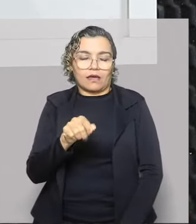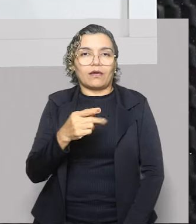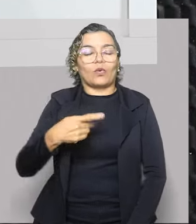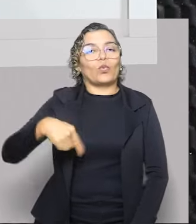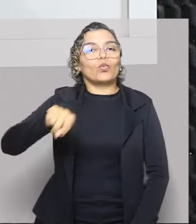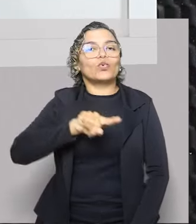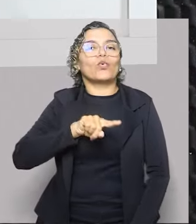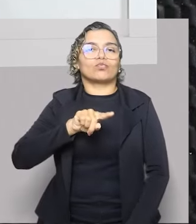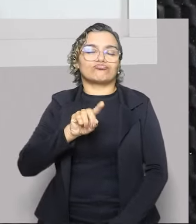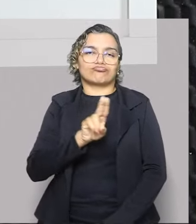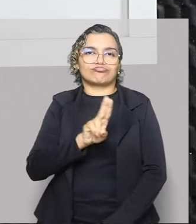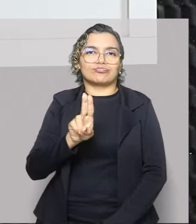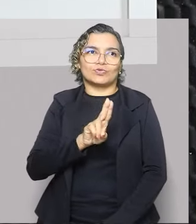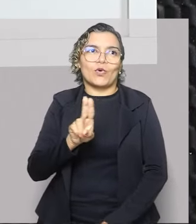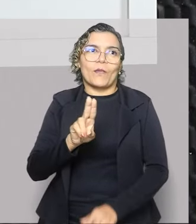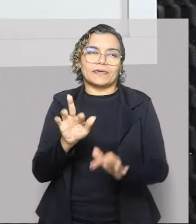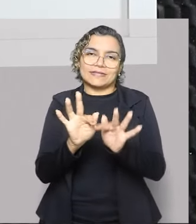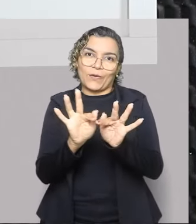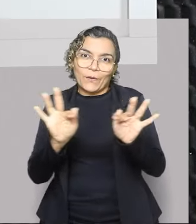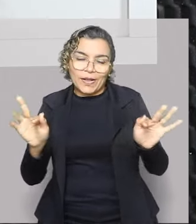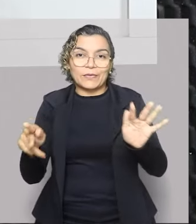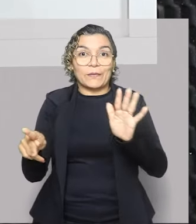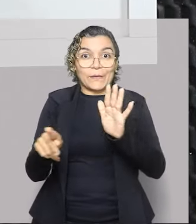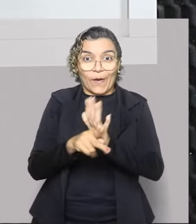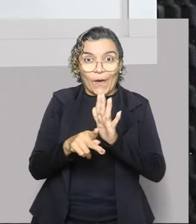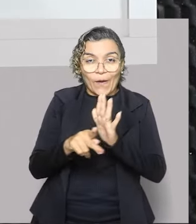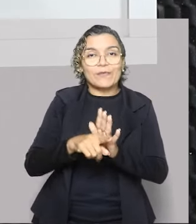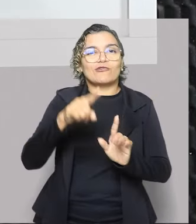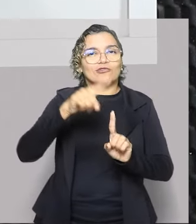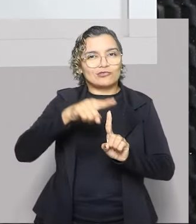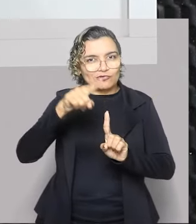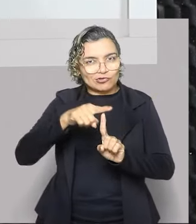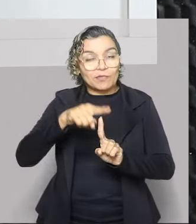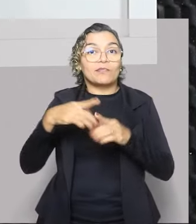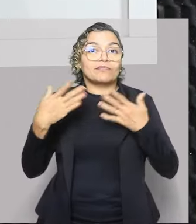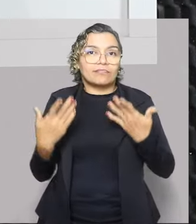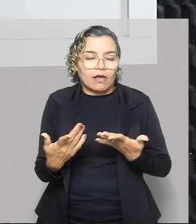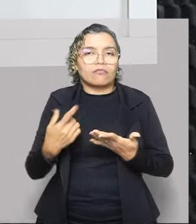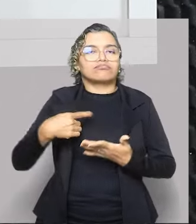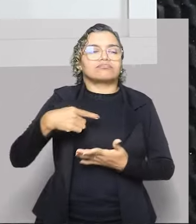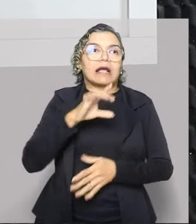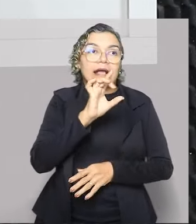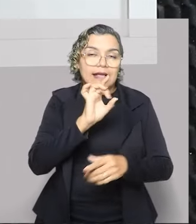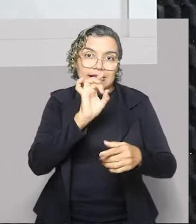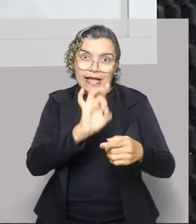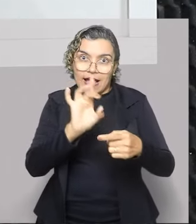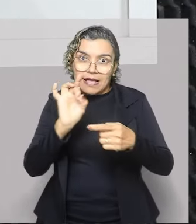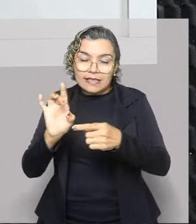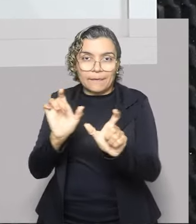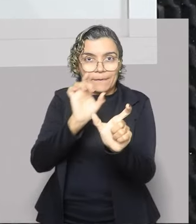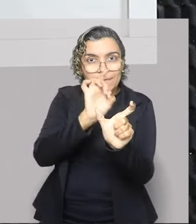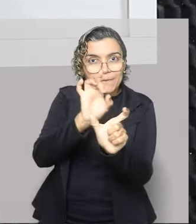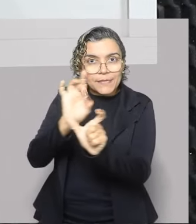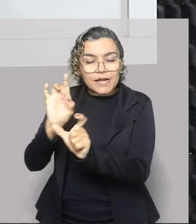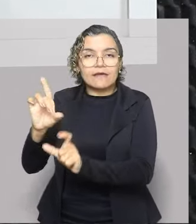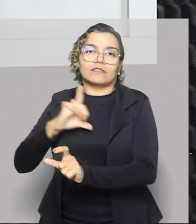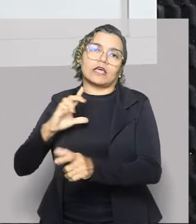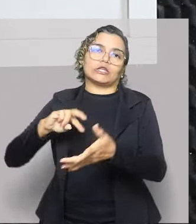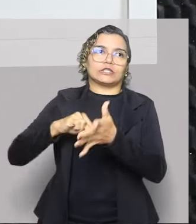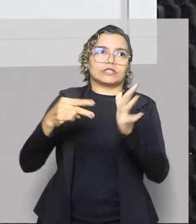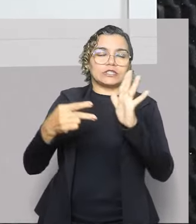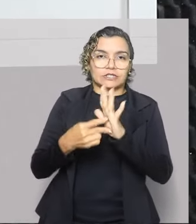completo né nome sobrenome aqui da nossa espécie e cada nome desse ele tem um significado tá bom pra gente então